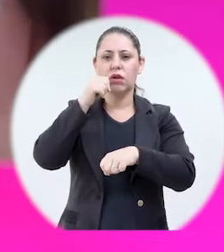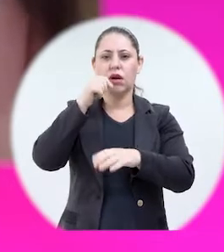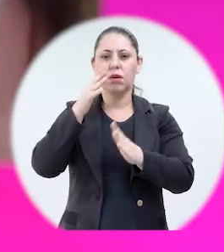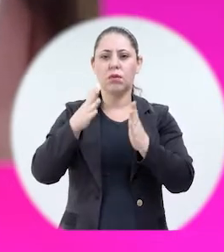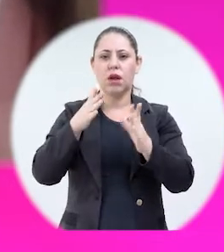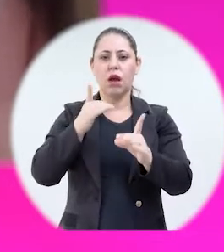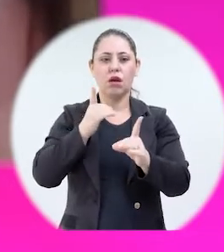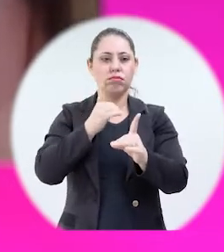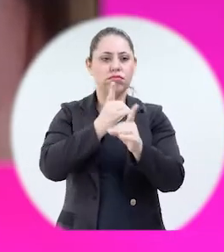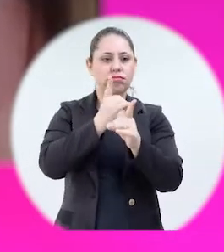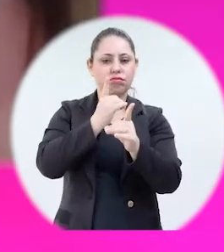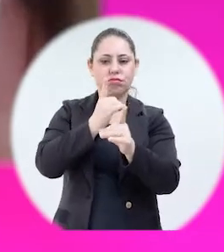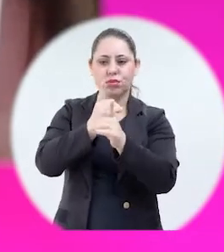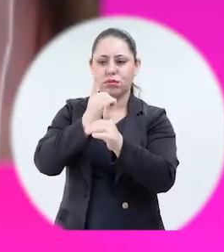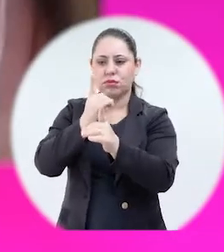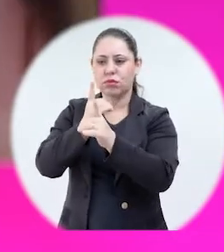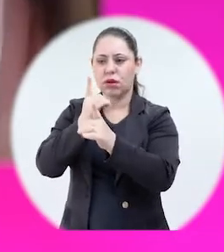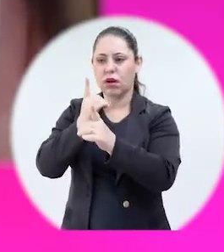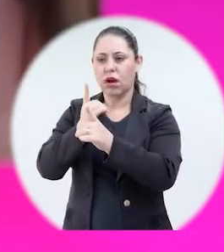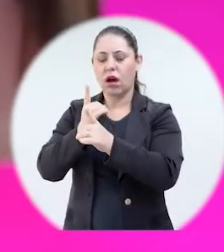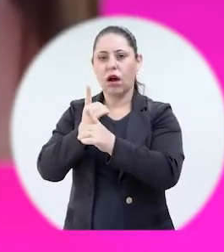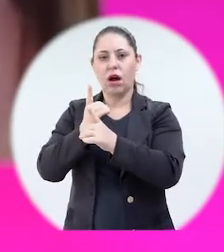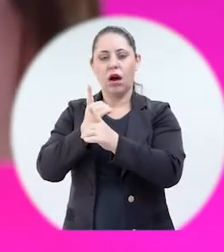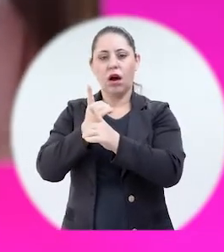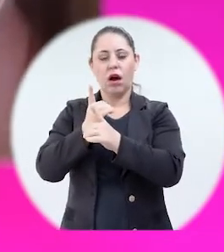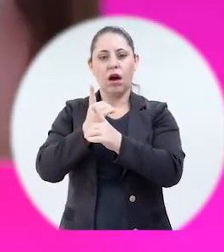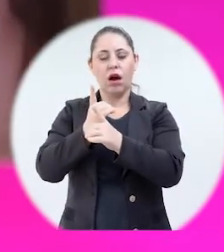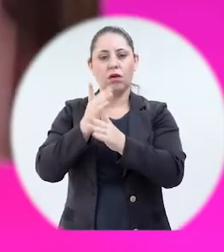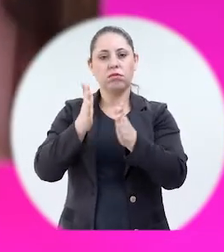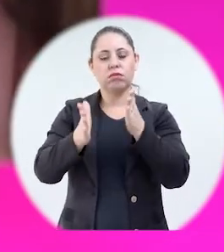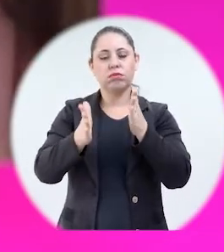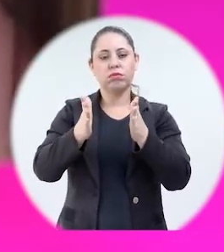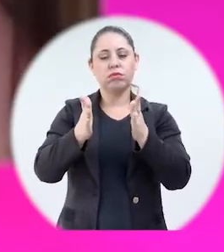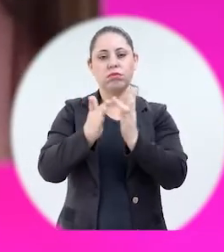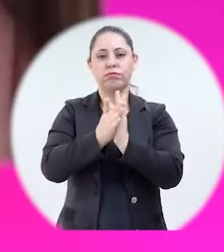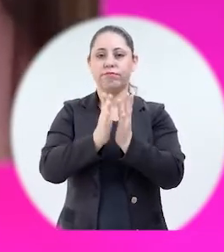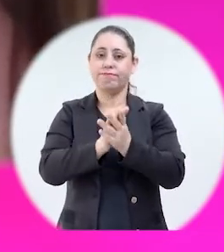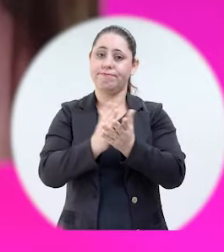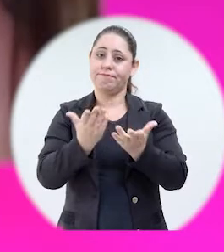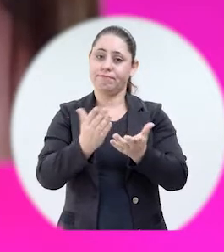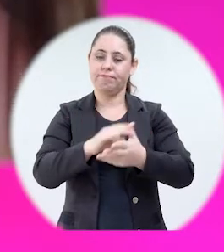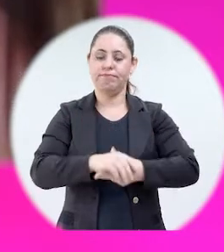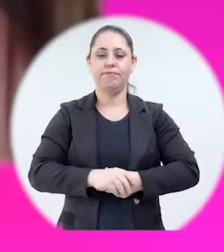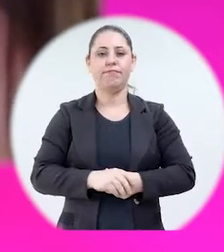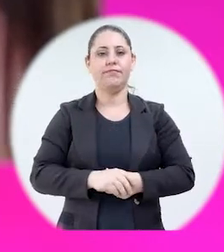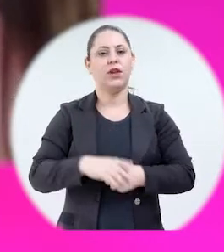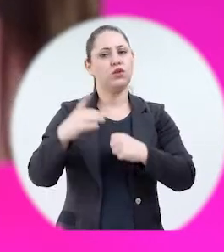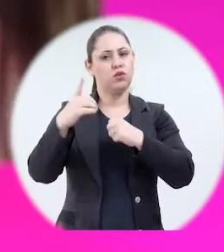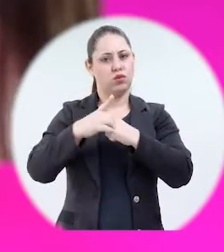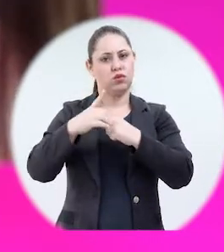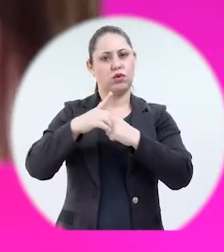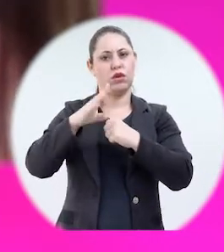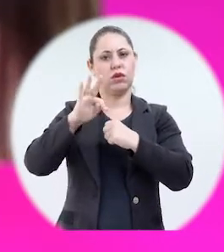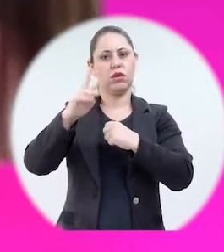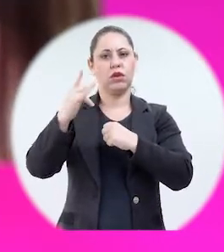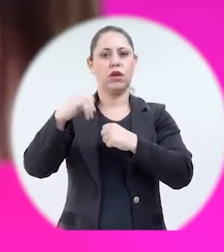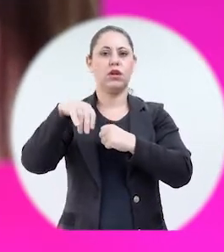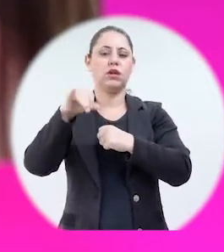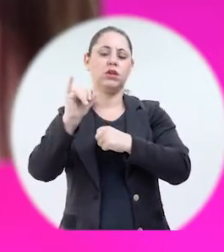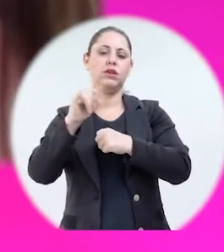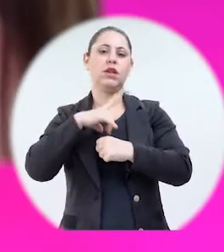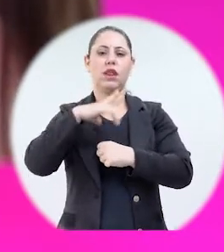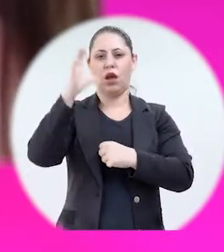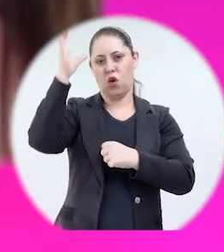ela vai identificando tudo que ela passa nesse relacionamento. E, doutora Thaís, mesmo a gente